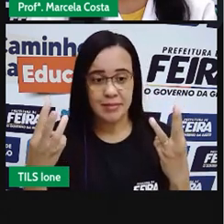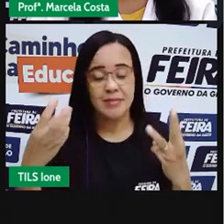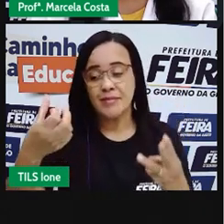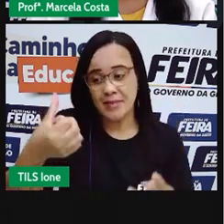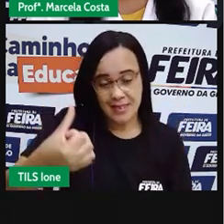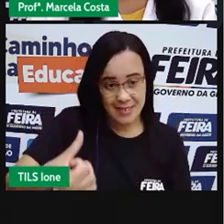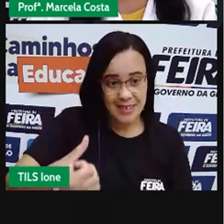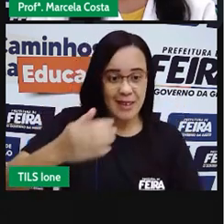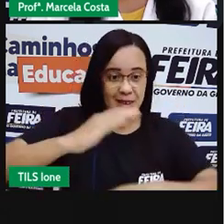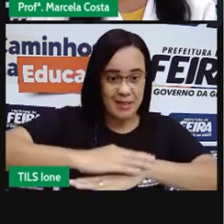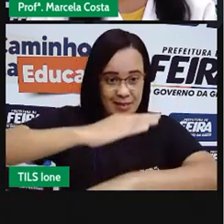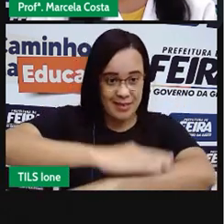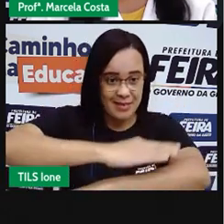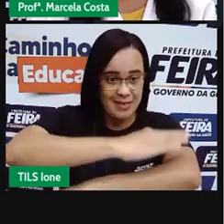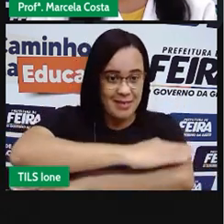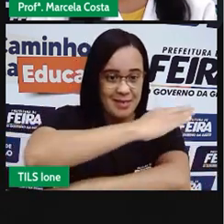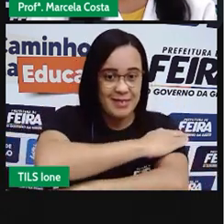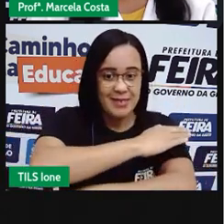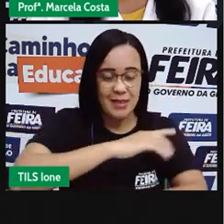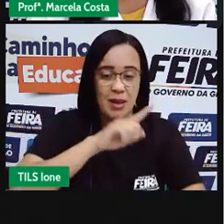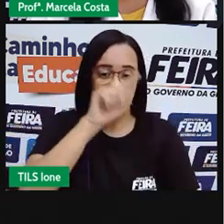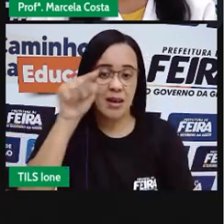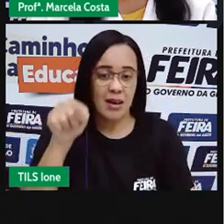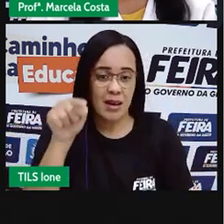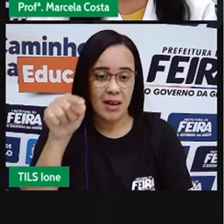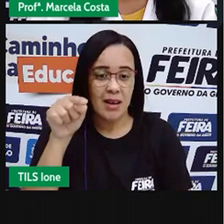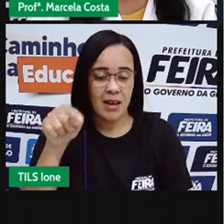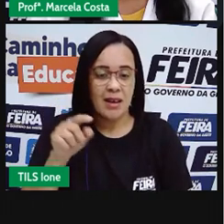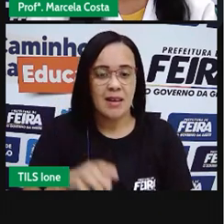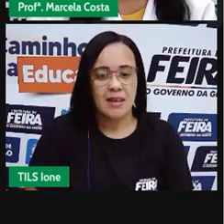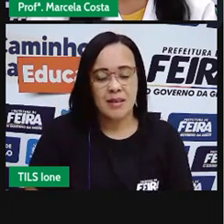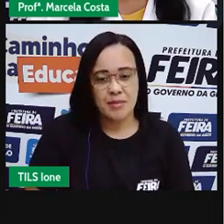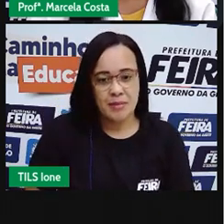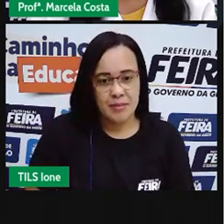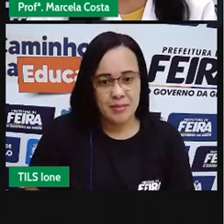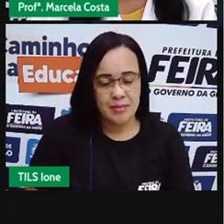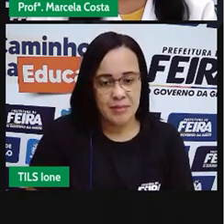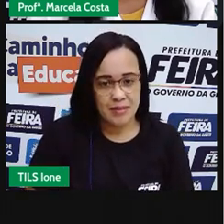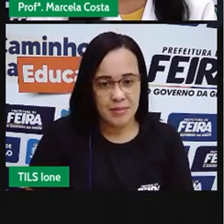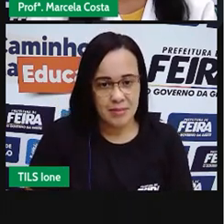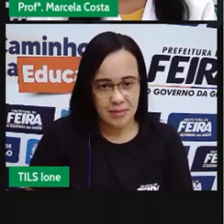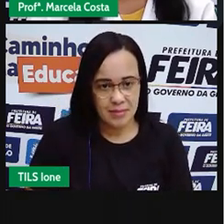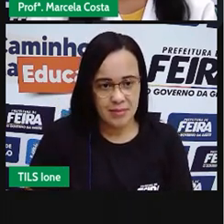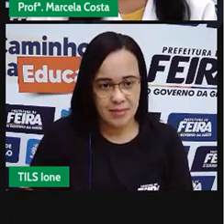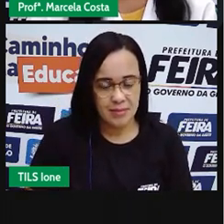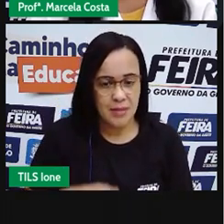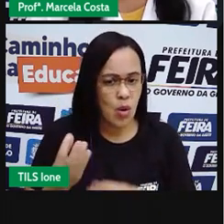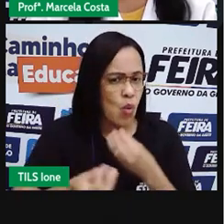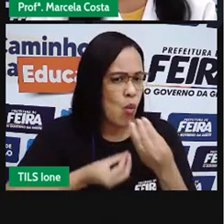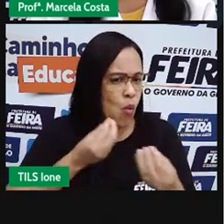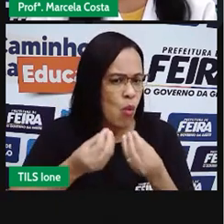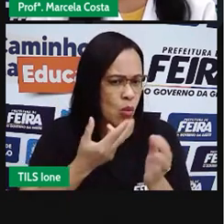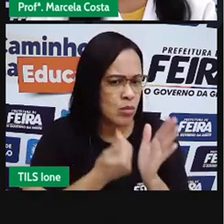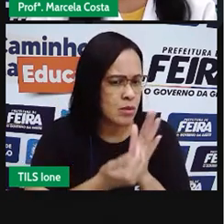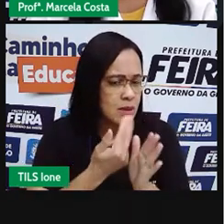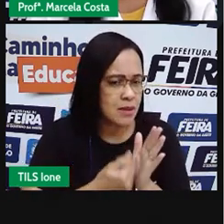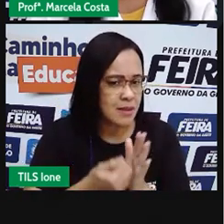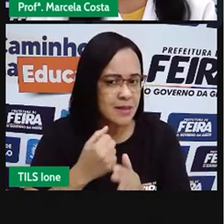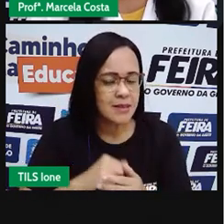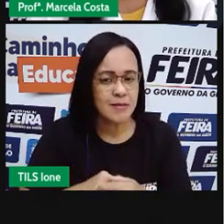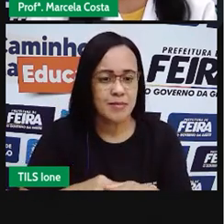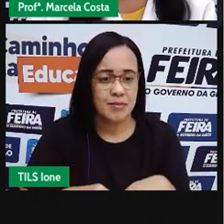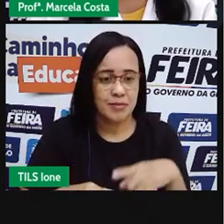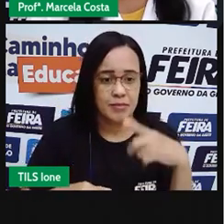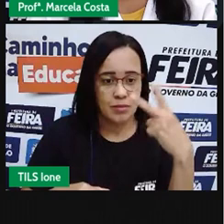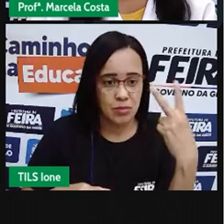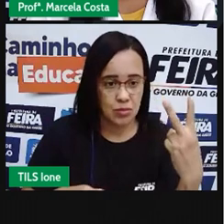sapos. Vamos ver aqui agora. O caracol. Dois mais